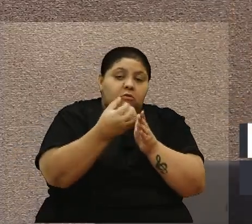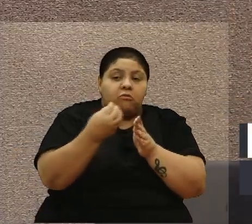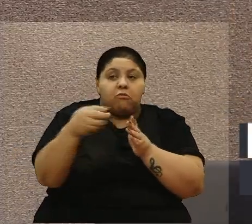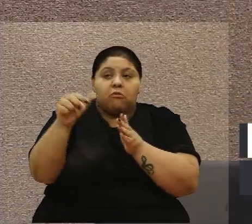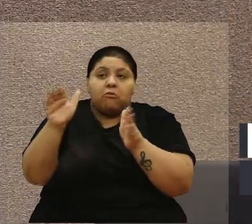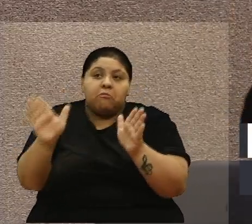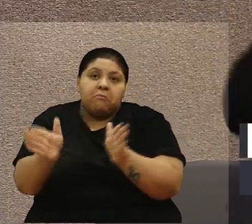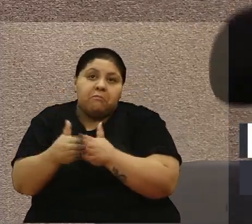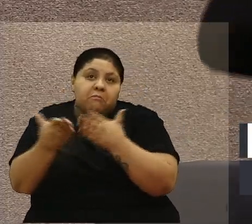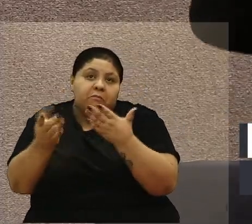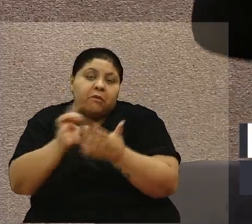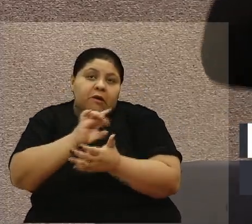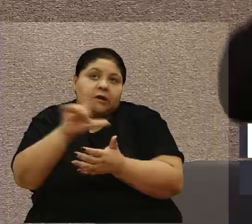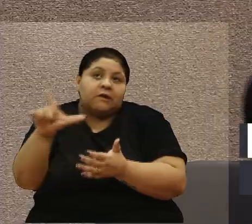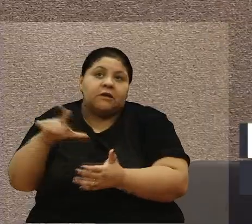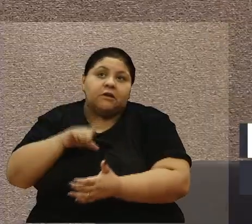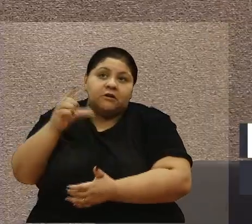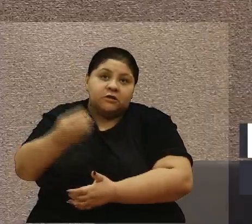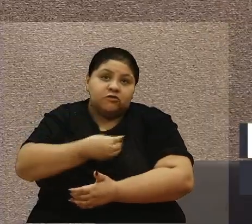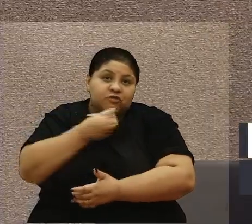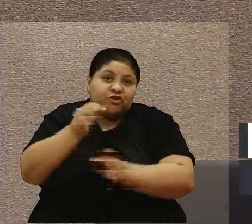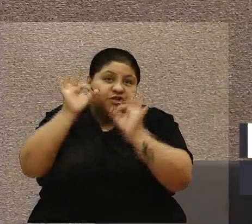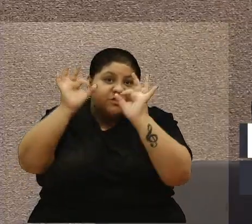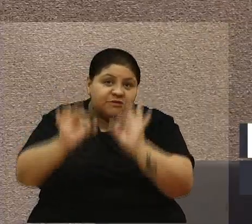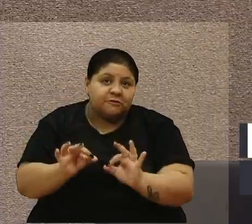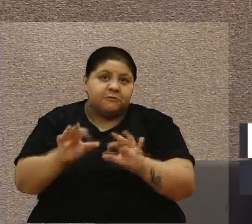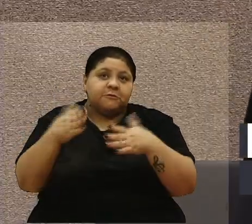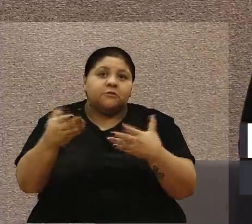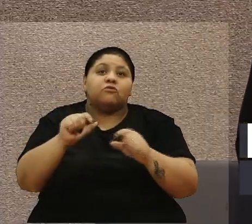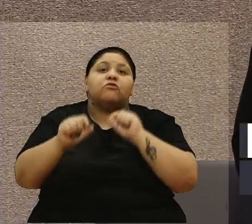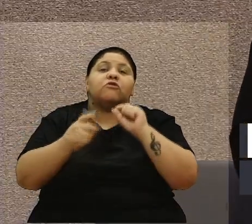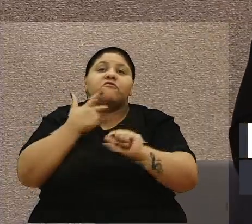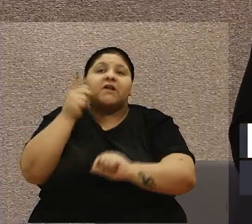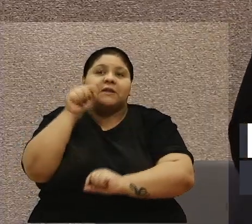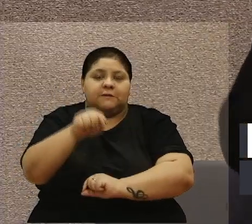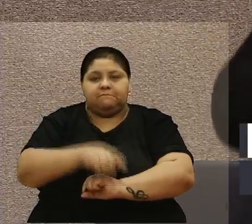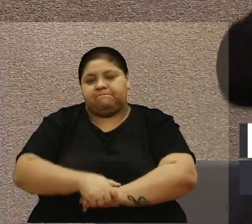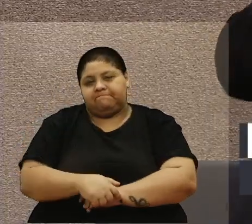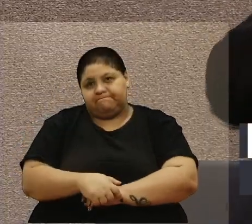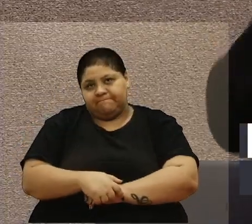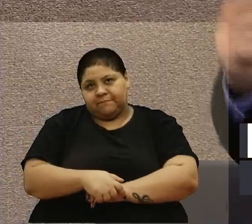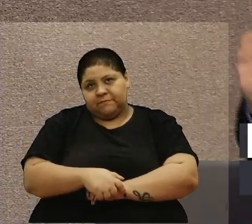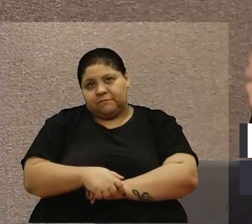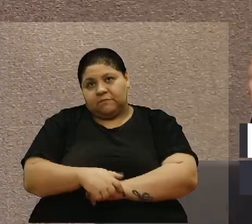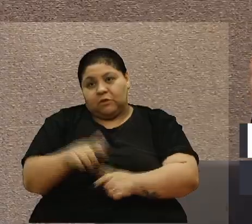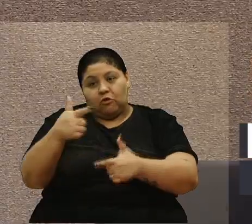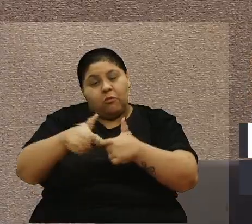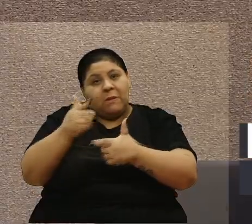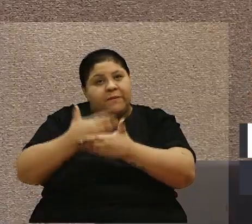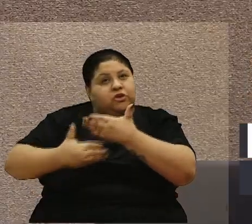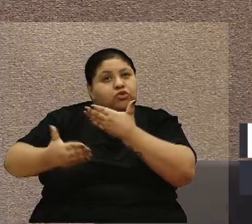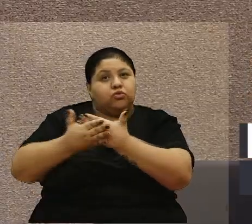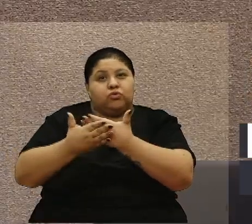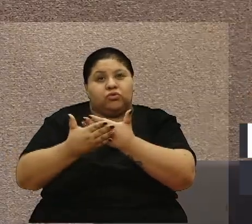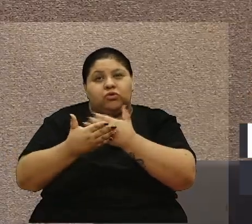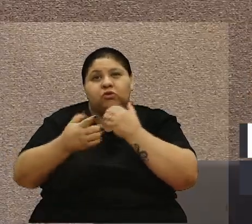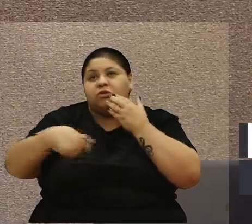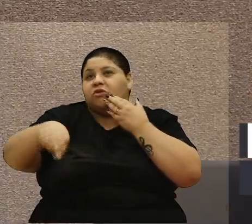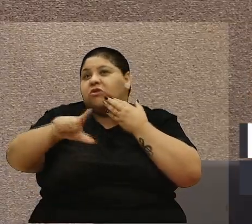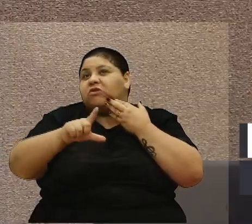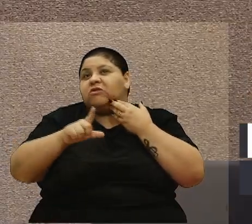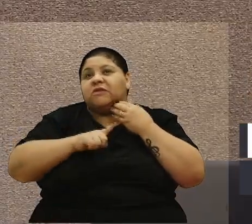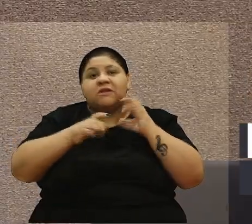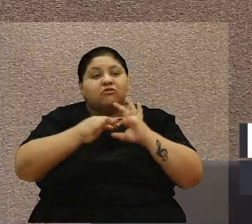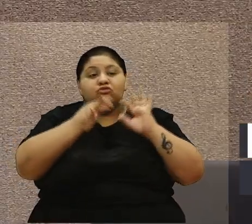mais humildes, mas cada um tem a sua vida digna. Então, o que eu falo aqui? O problema de tudo isso é que a gente não deixa